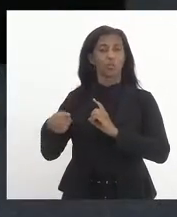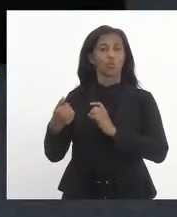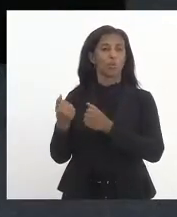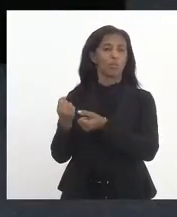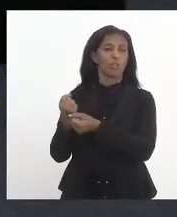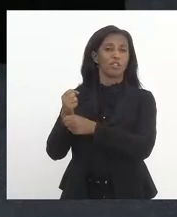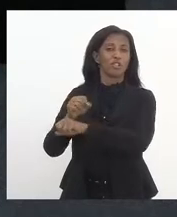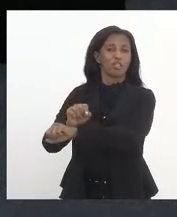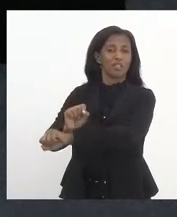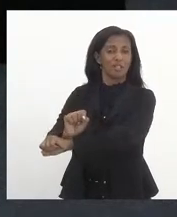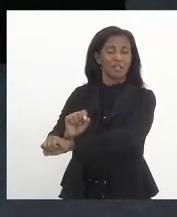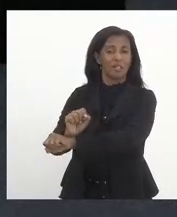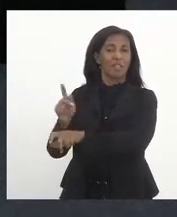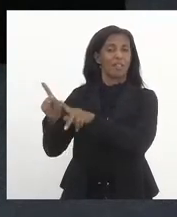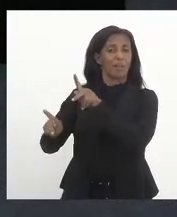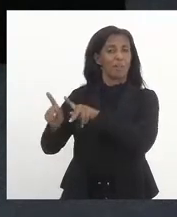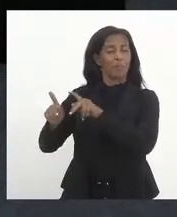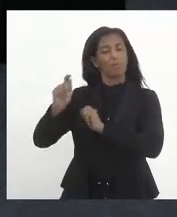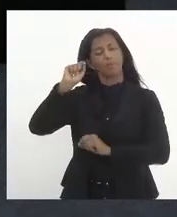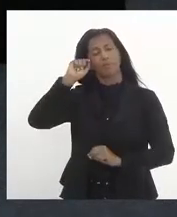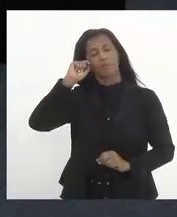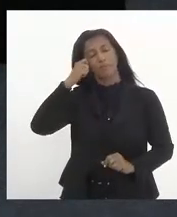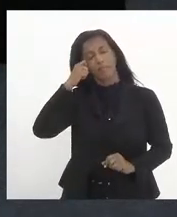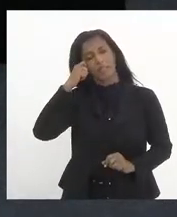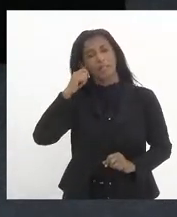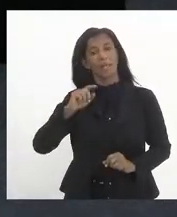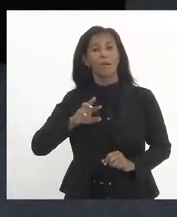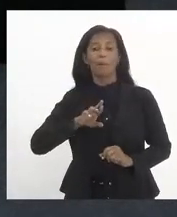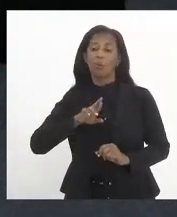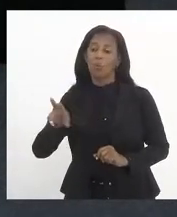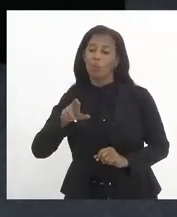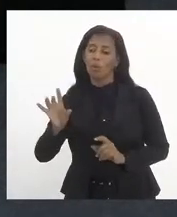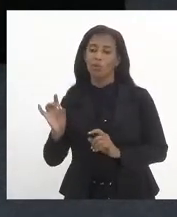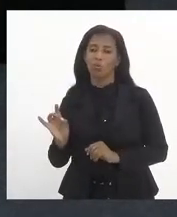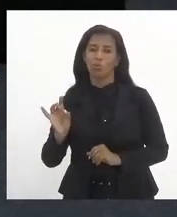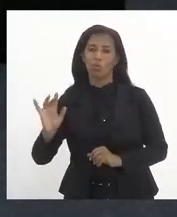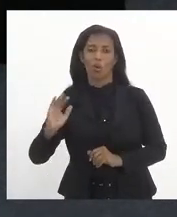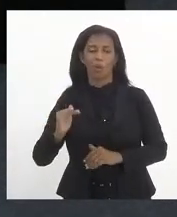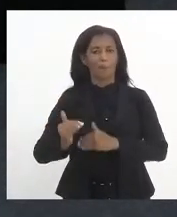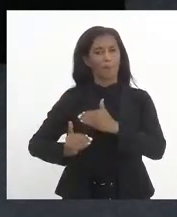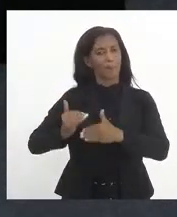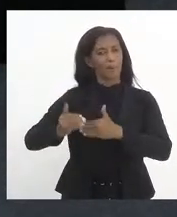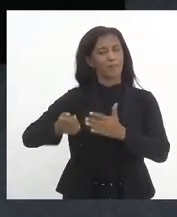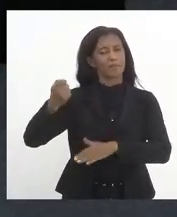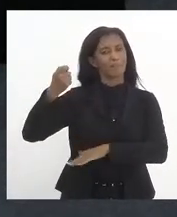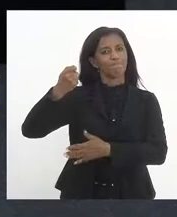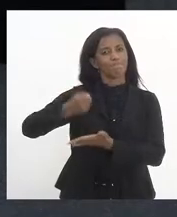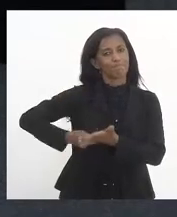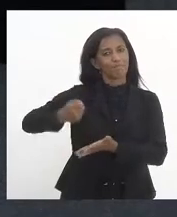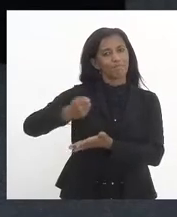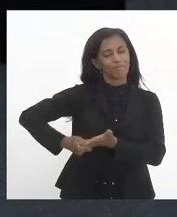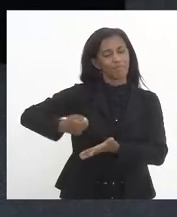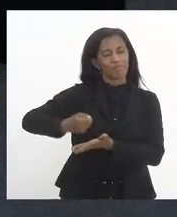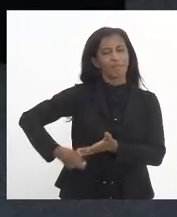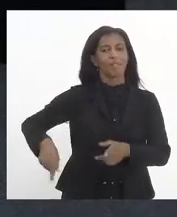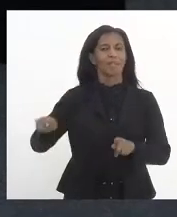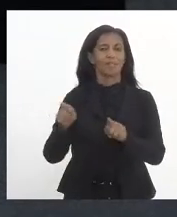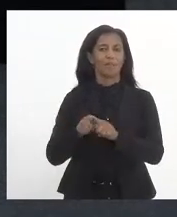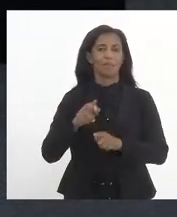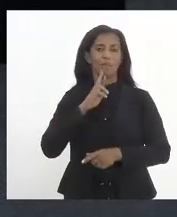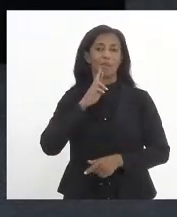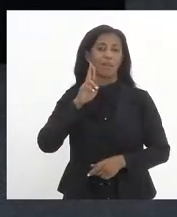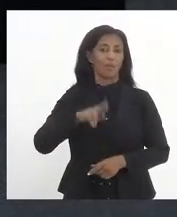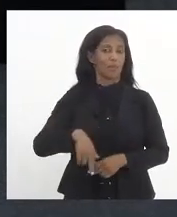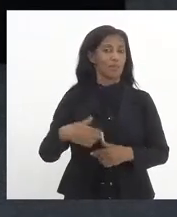escravização da população negra, mas não só isso, sobre processos de resistência também, reconhecendo,